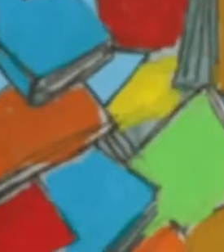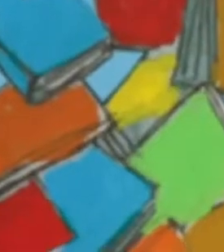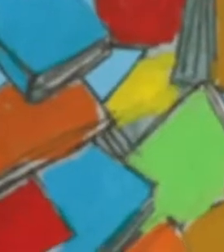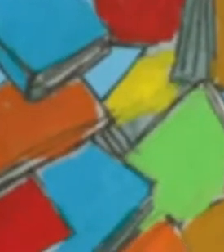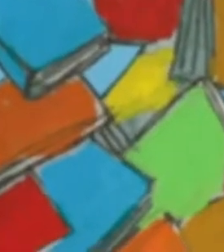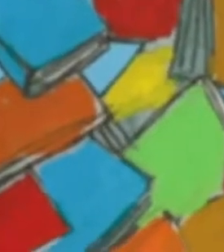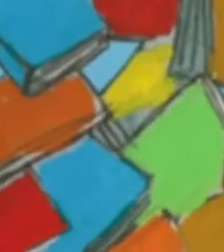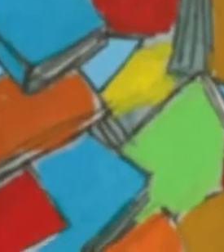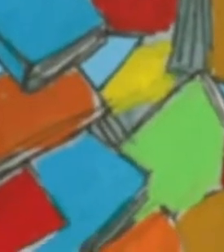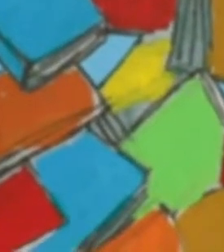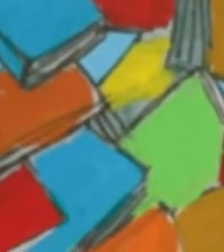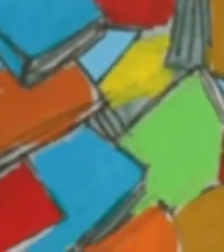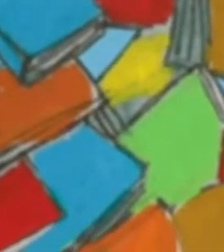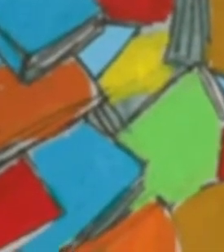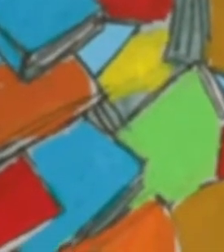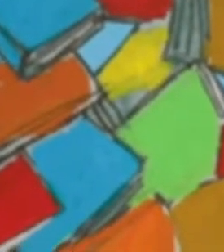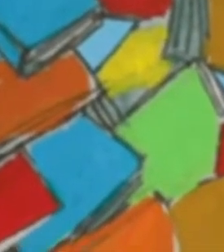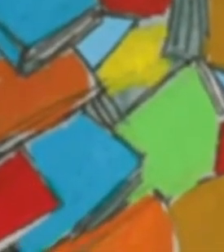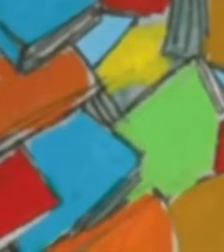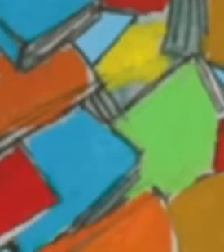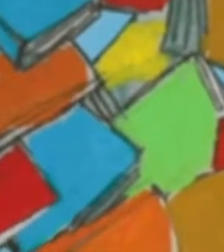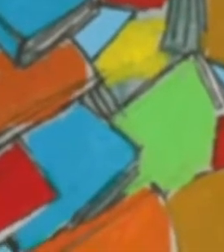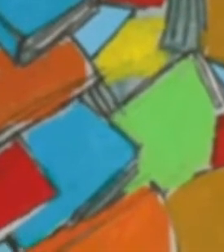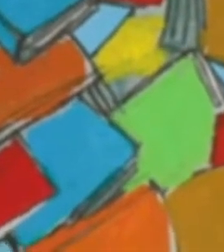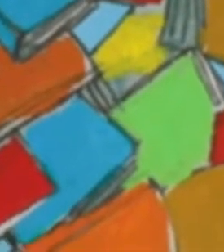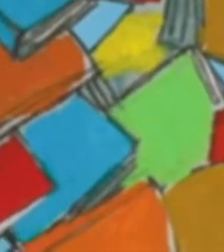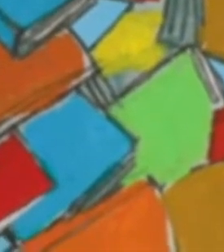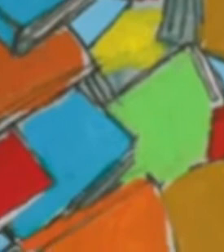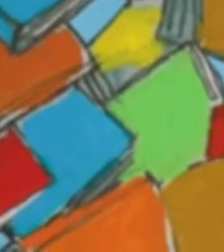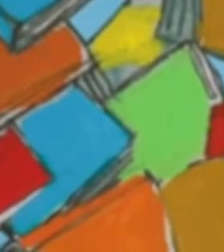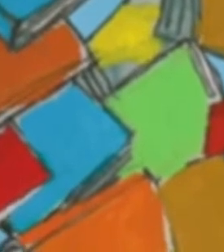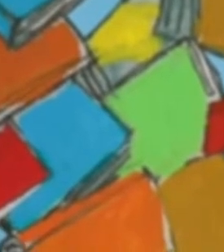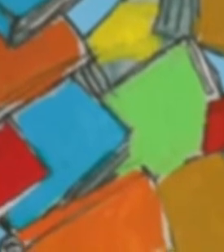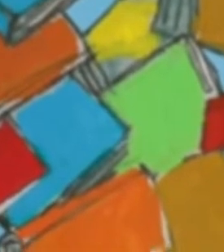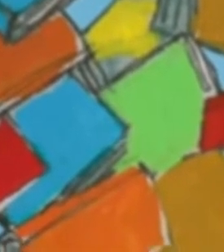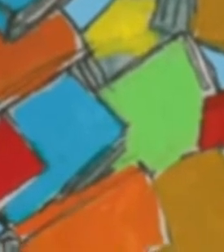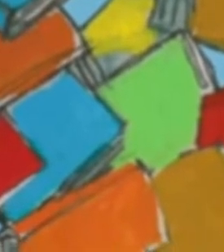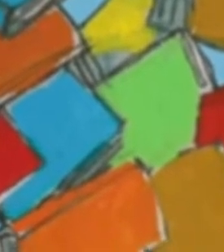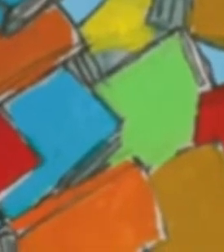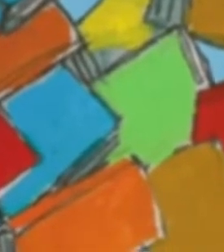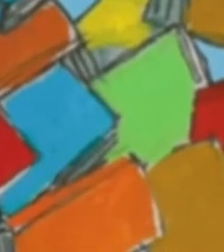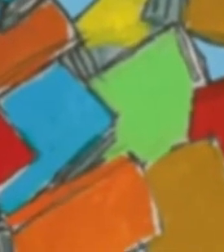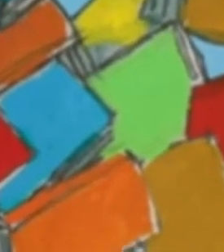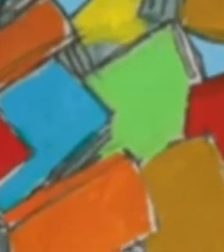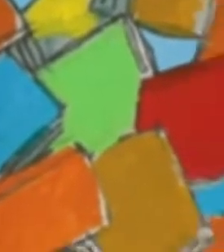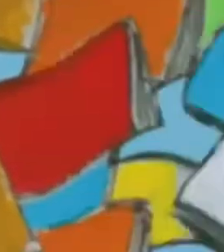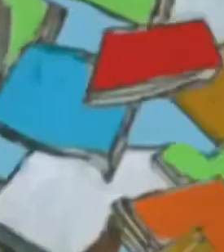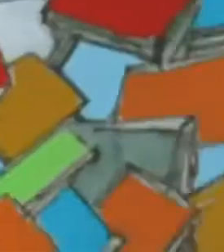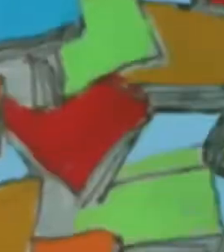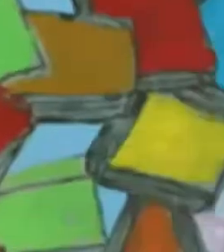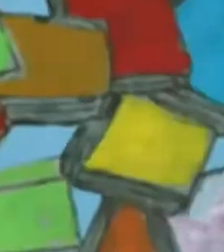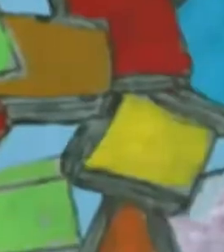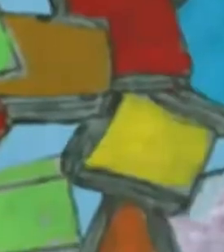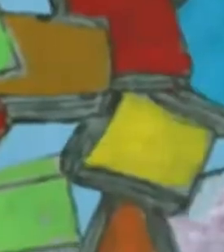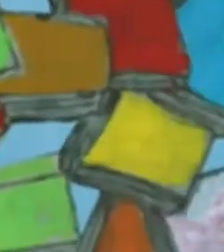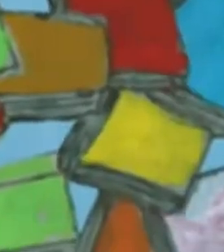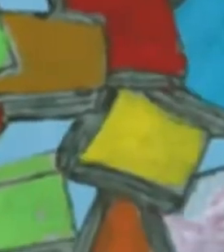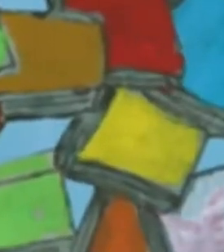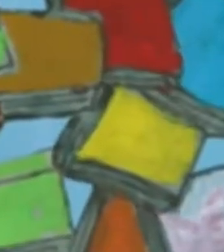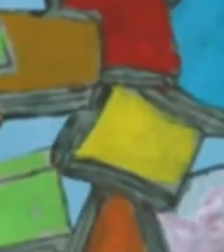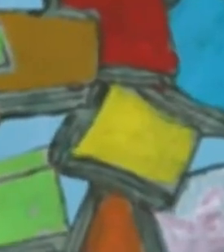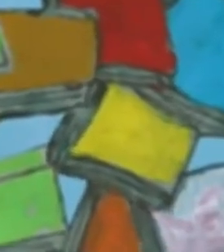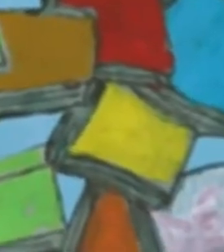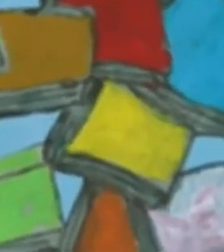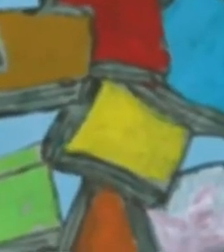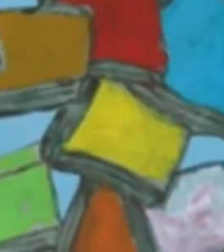A Prefeitura de Belo Horizonte, por meio da Secretaria Municipal de Cultura e da Fundação Municipal de Cultura, em parceria com o Instituto Periférico, realiza FliBH,